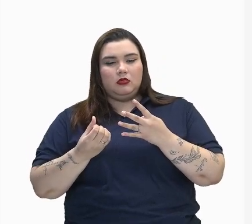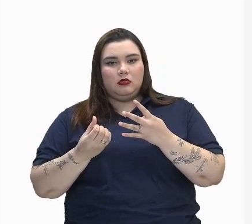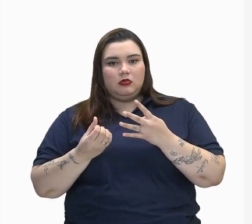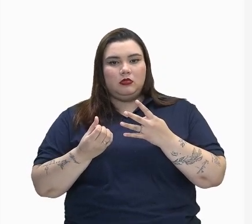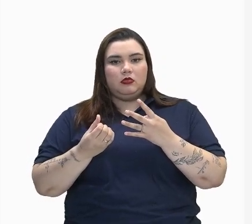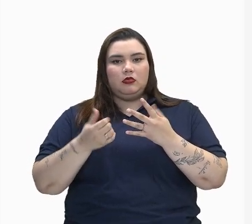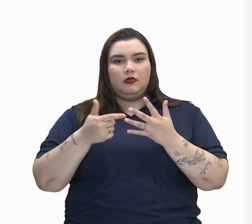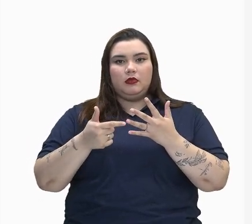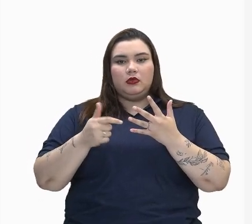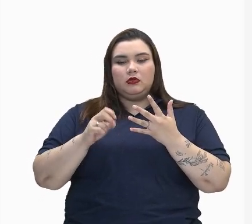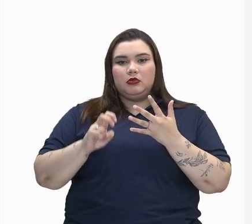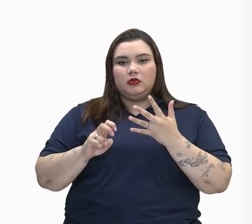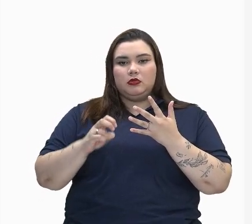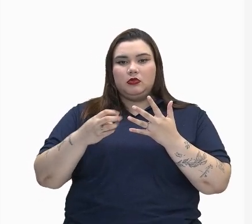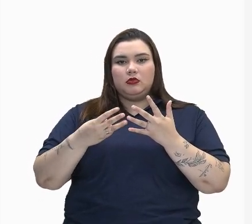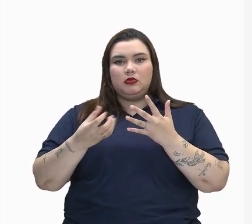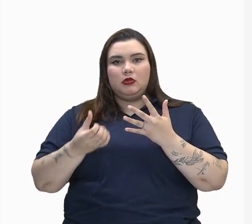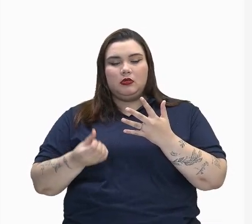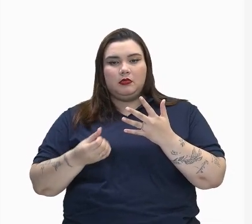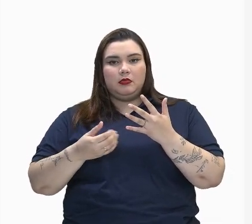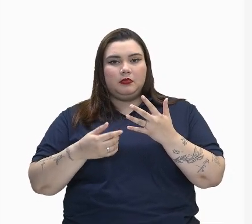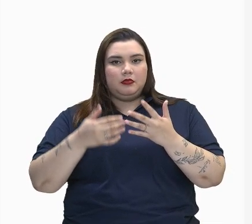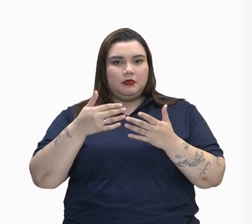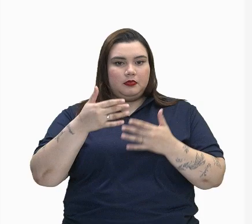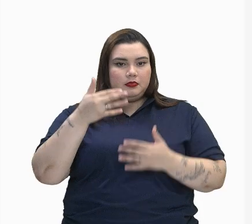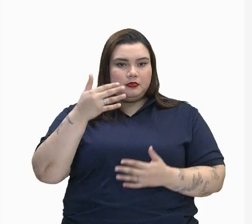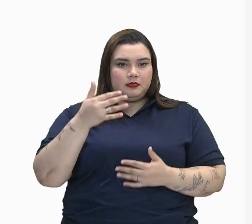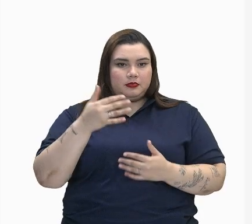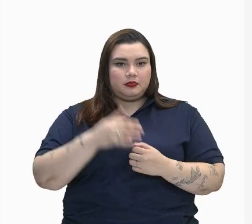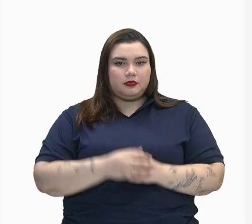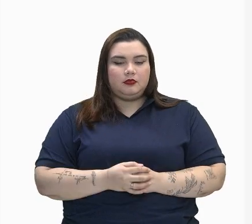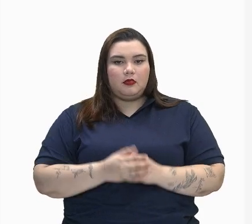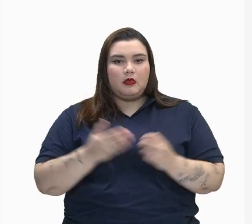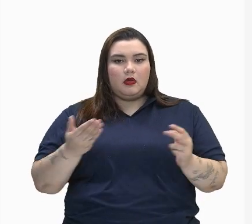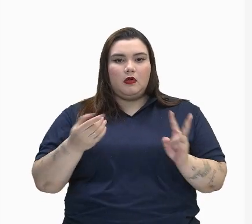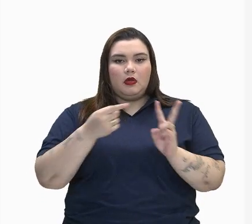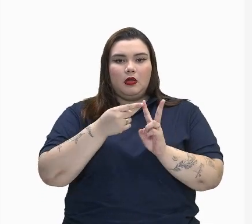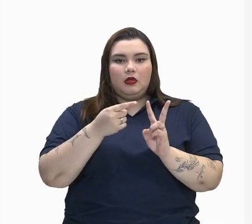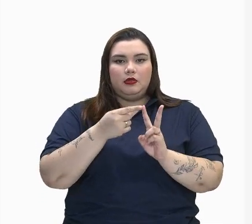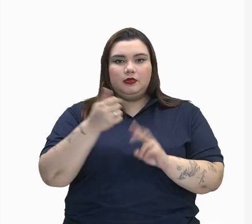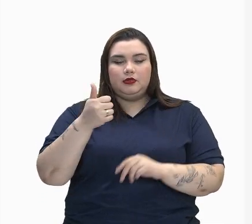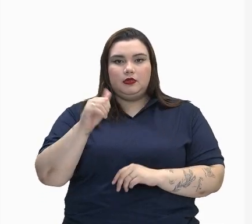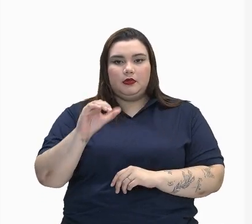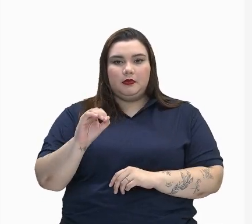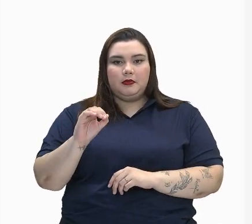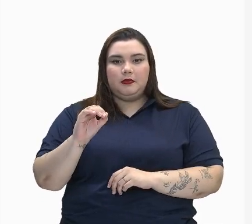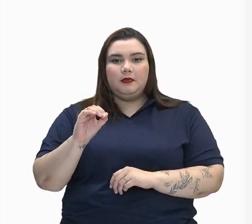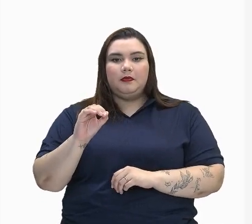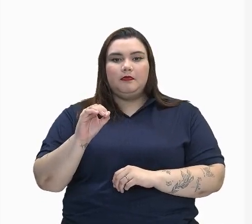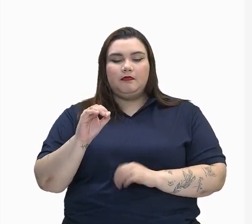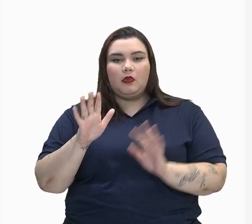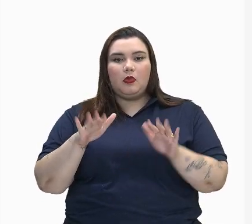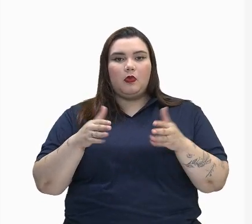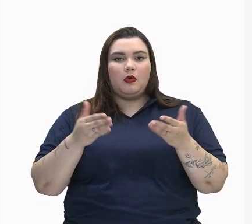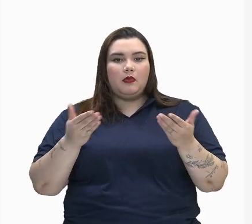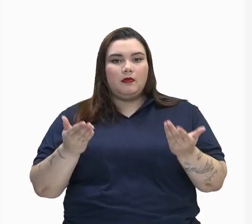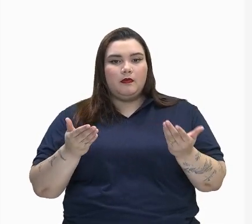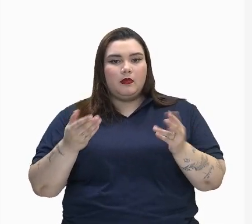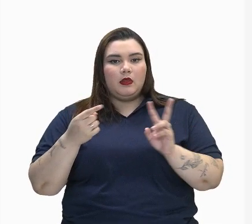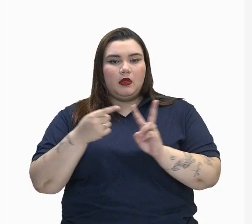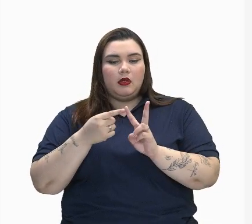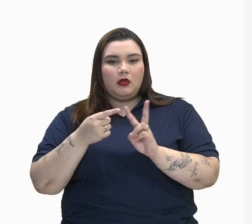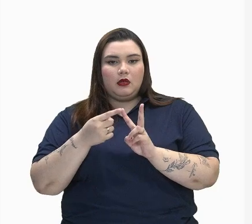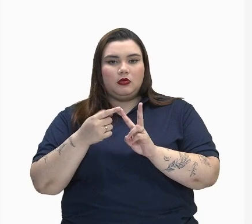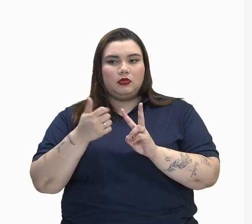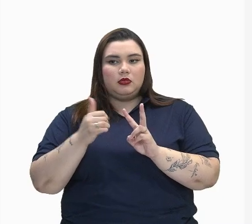raiz de 25, 36 e assim por diante. Então, a raiz de 10 vai estar entre qual? A raiz de 10